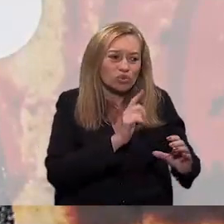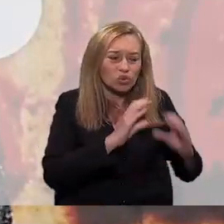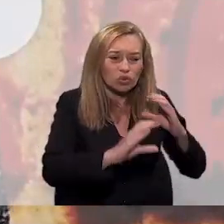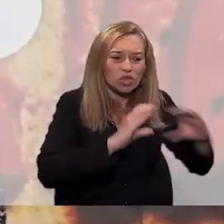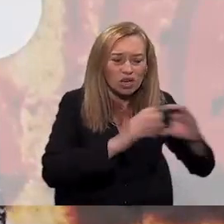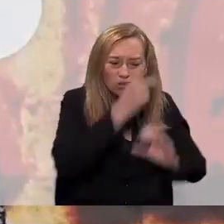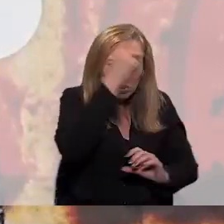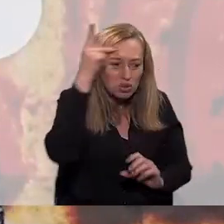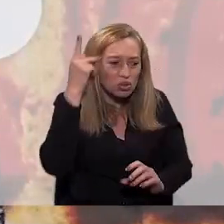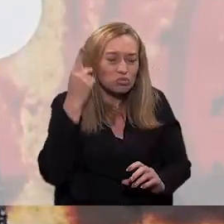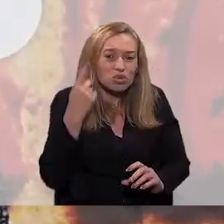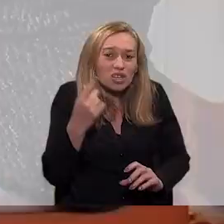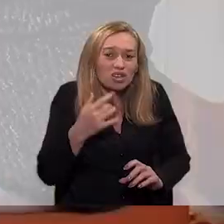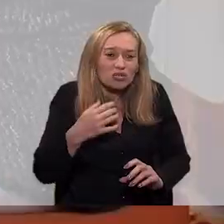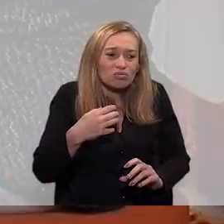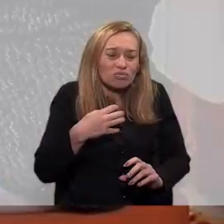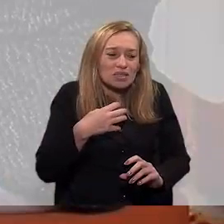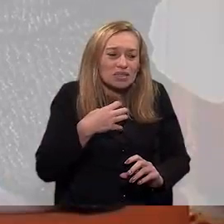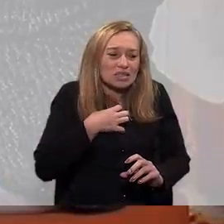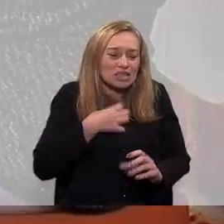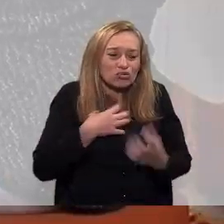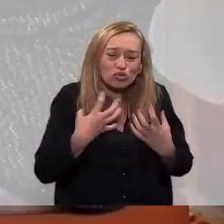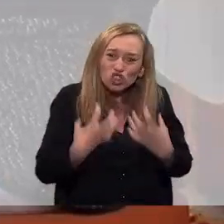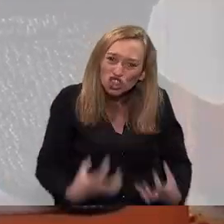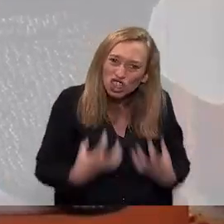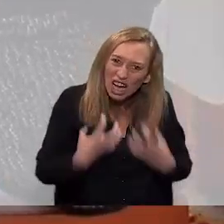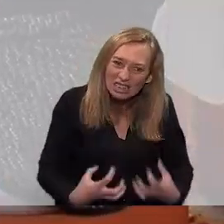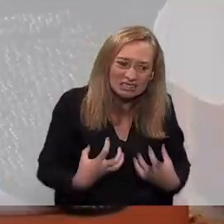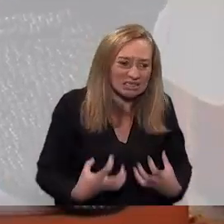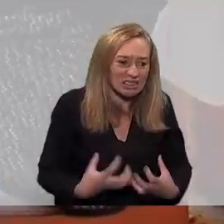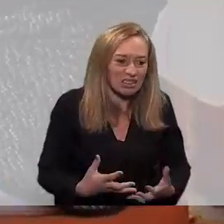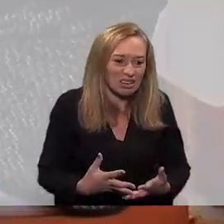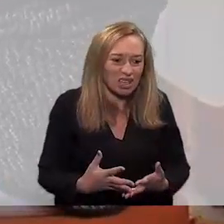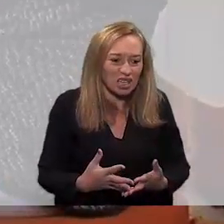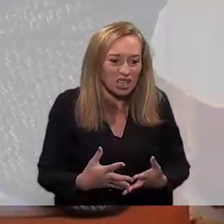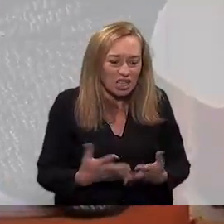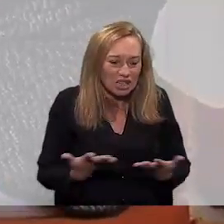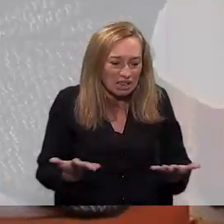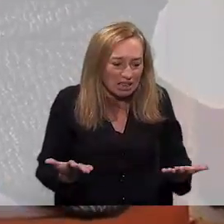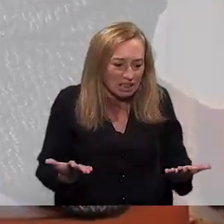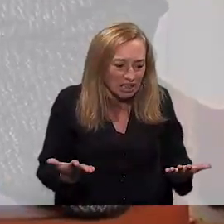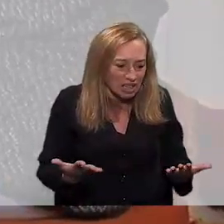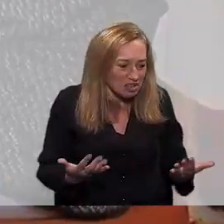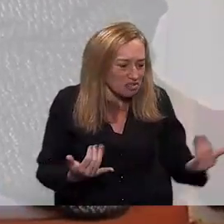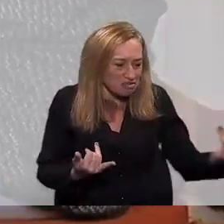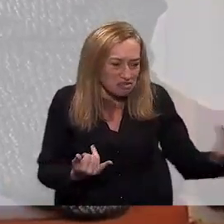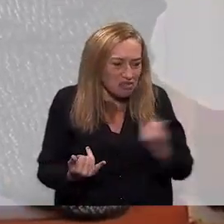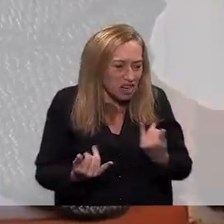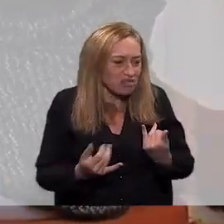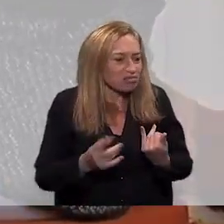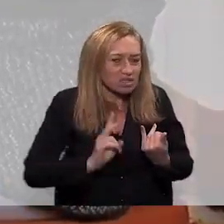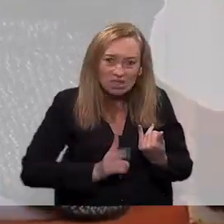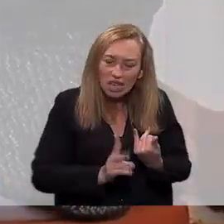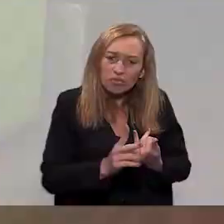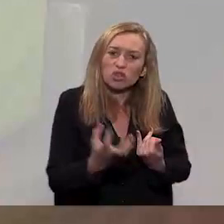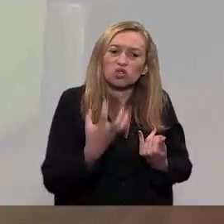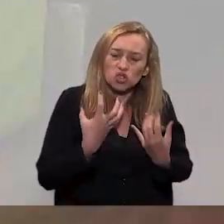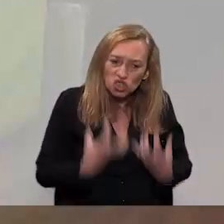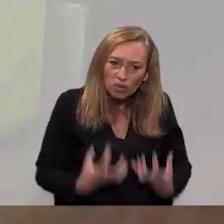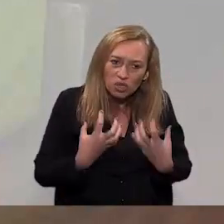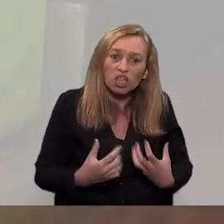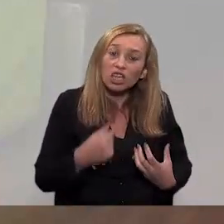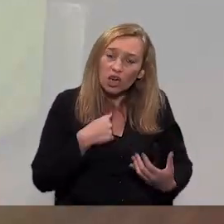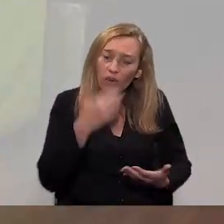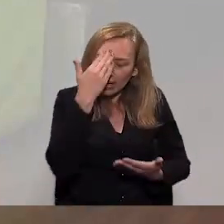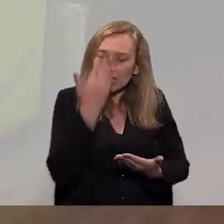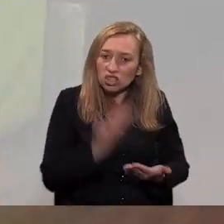me achar chata, sabe? Eu fui tão chamada de chata, de esquisita, de uma série de coisas.